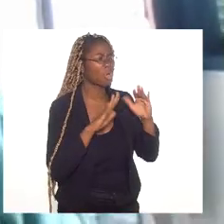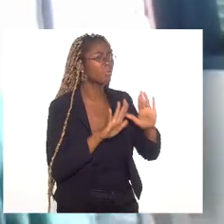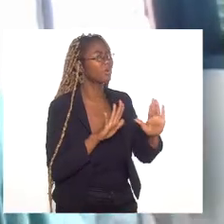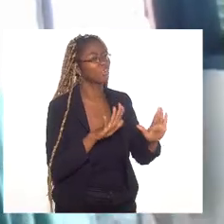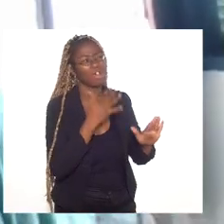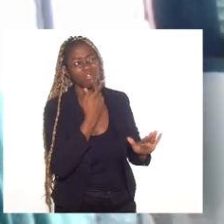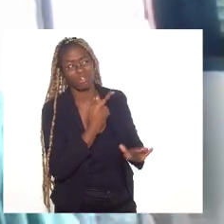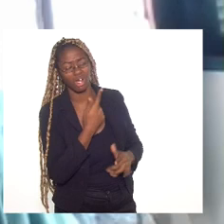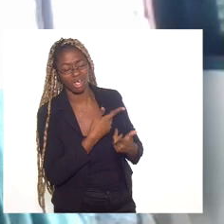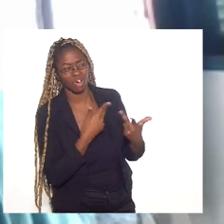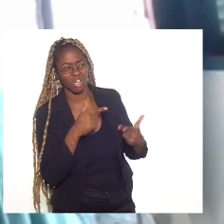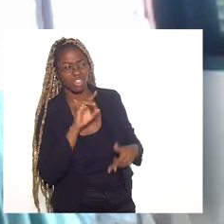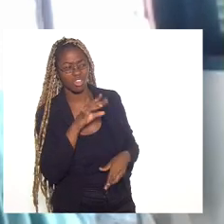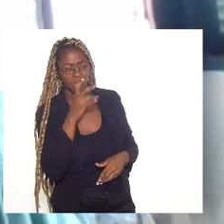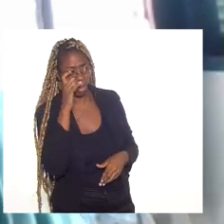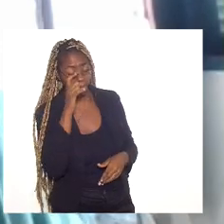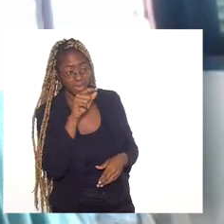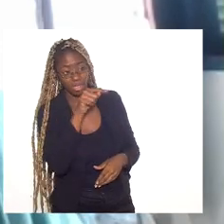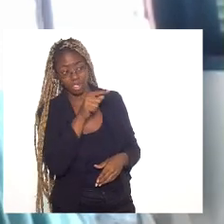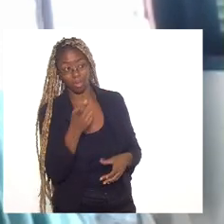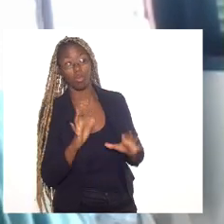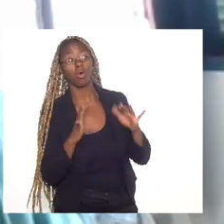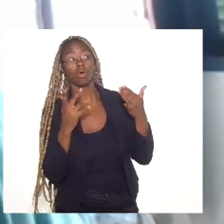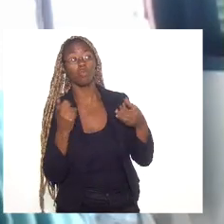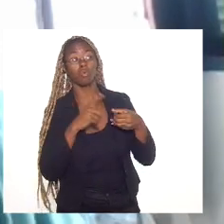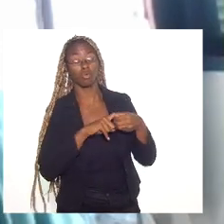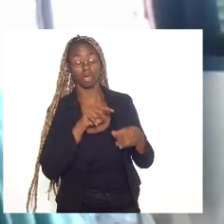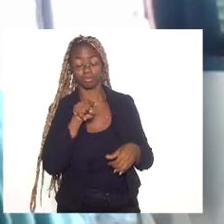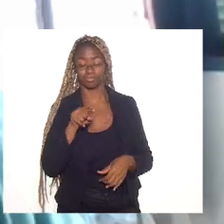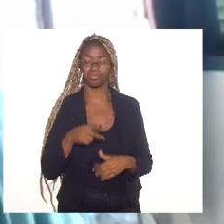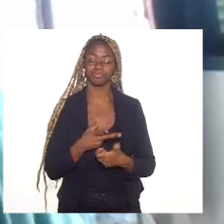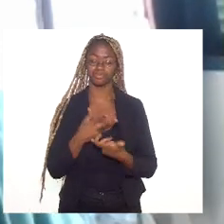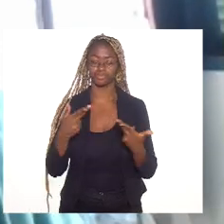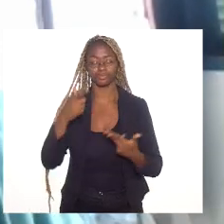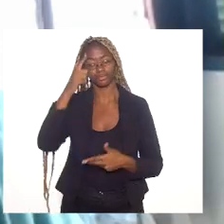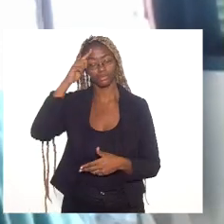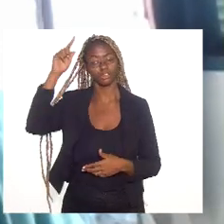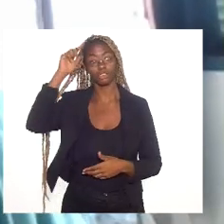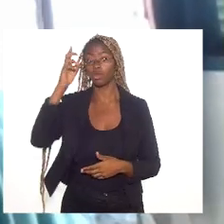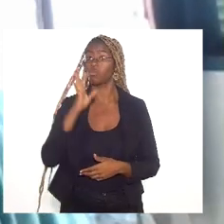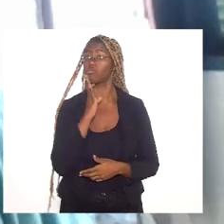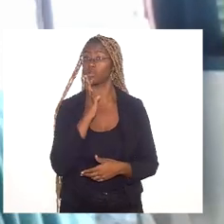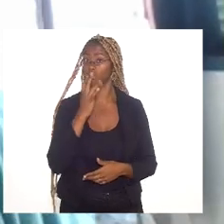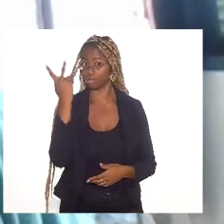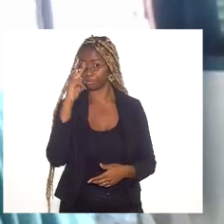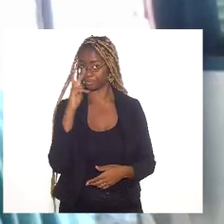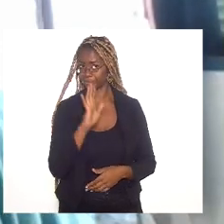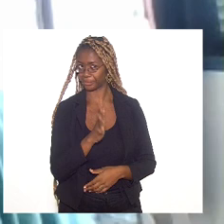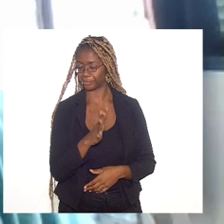observação para você que quando voltar a isso, que é o seguinte, Luiz Paulo conhece bem essa história.